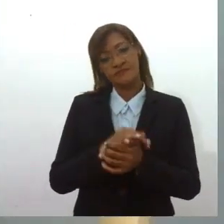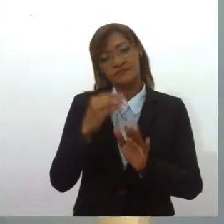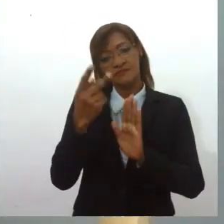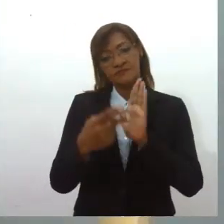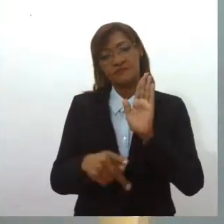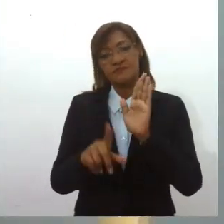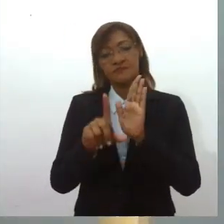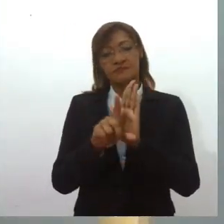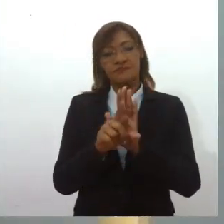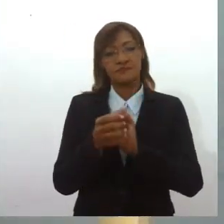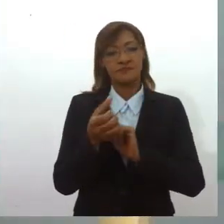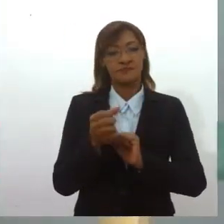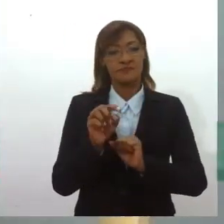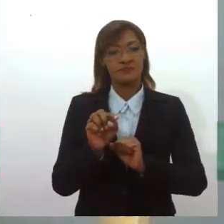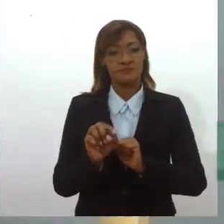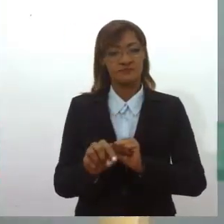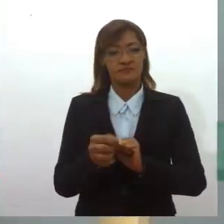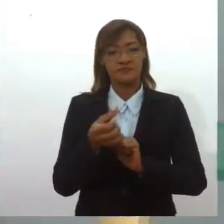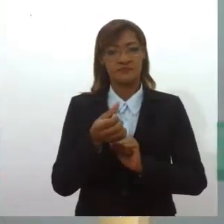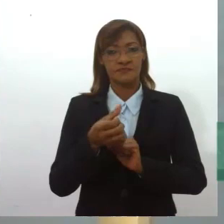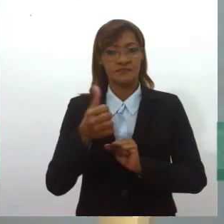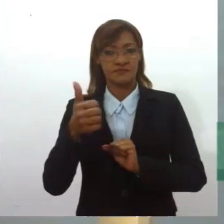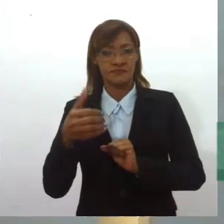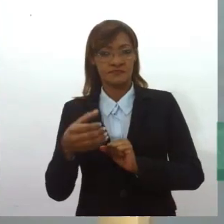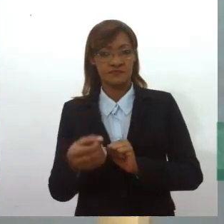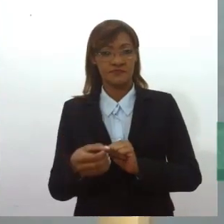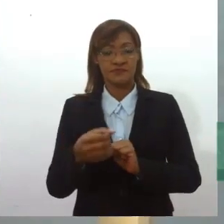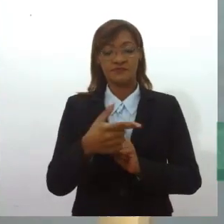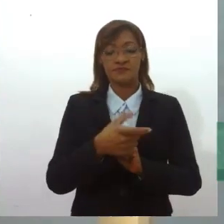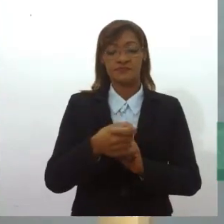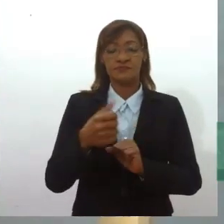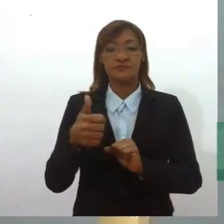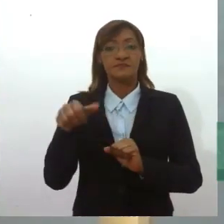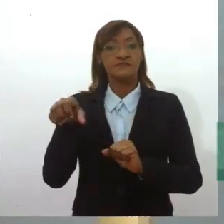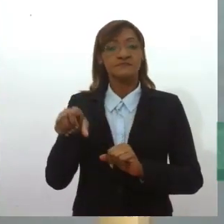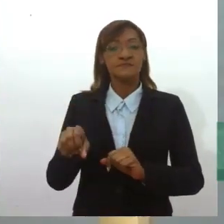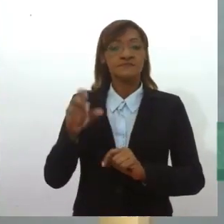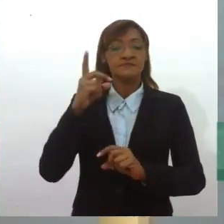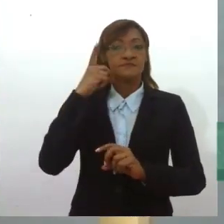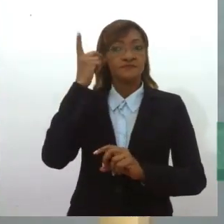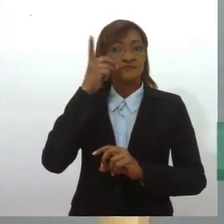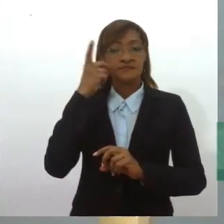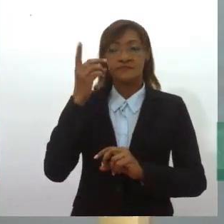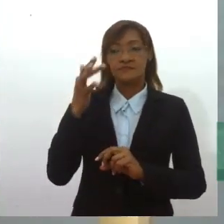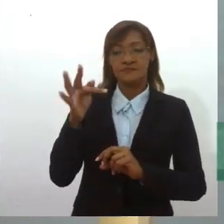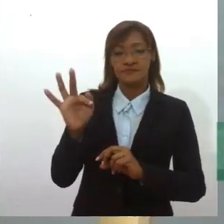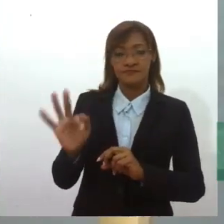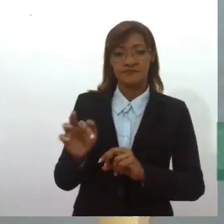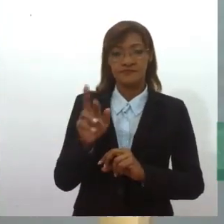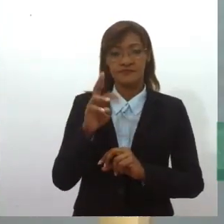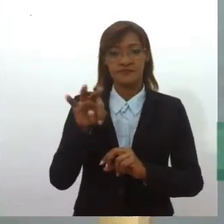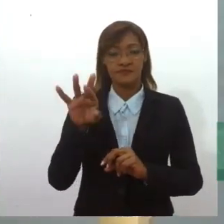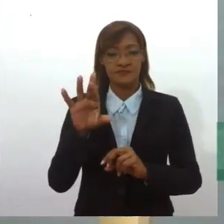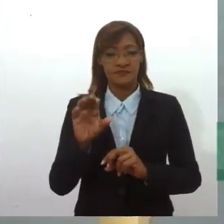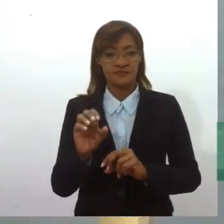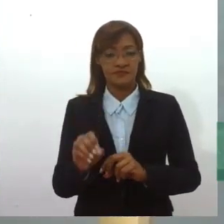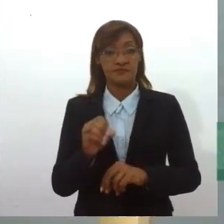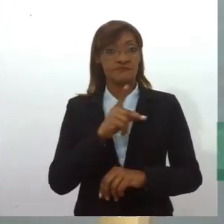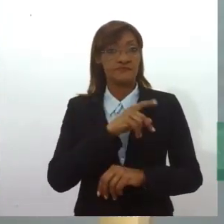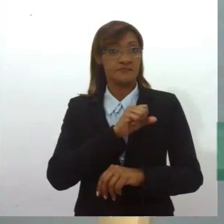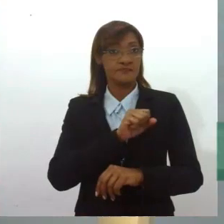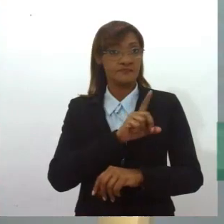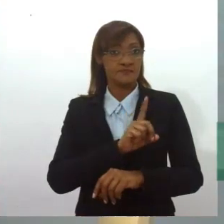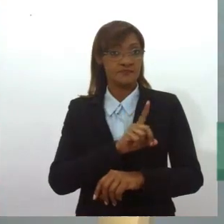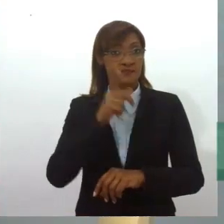lei 6610 de 2019 de autoria dos deputados federais Ricardo isar do PSD de São